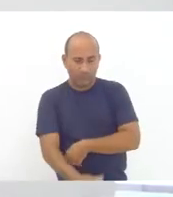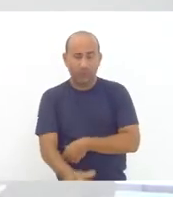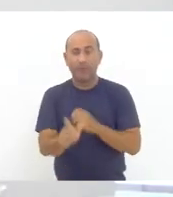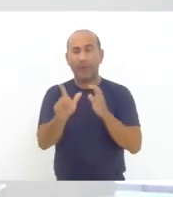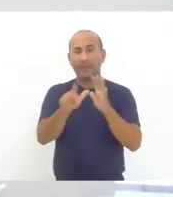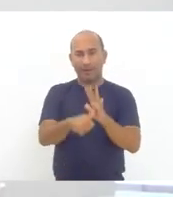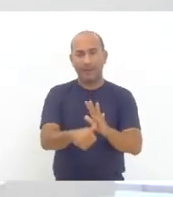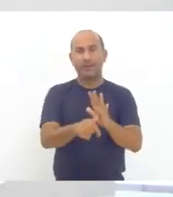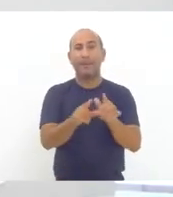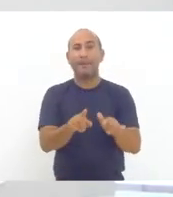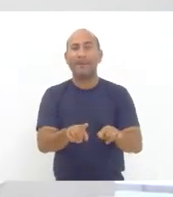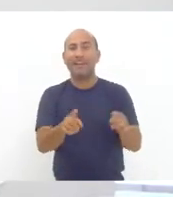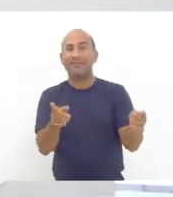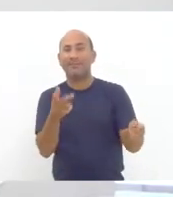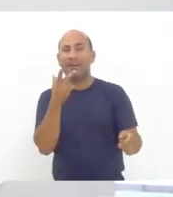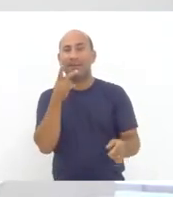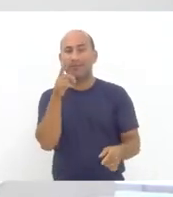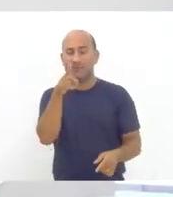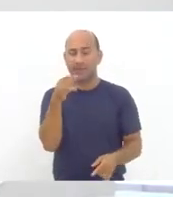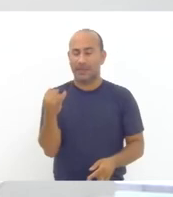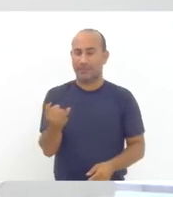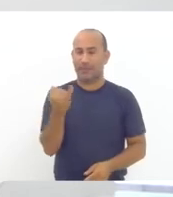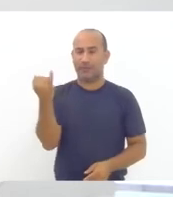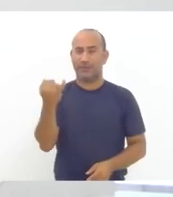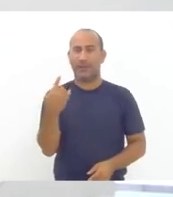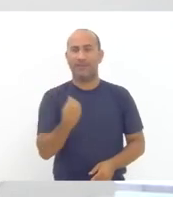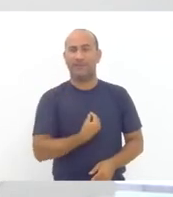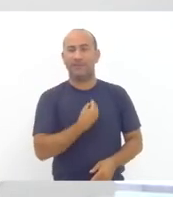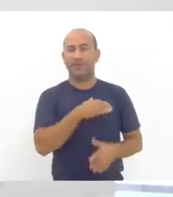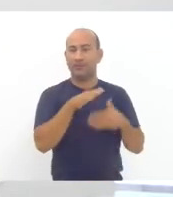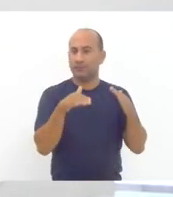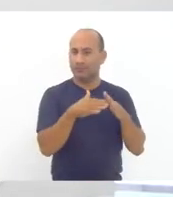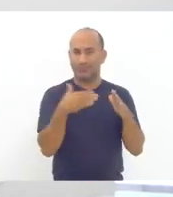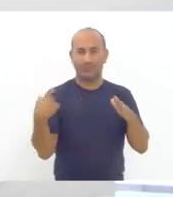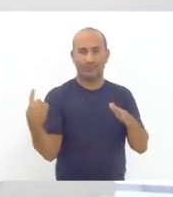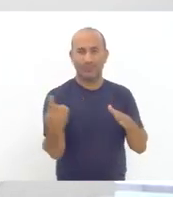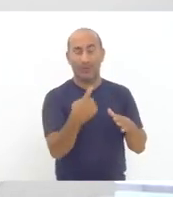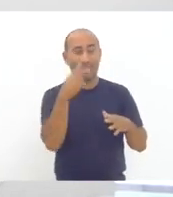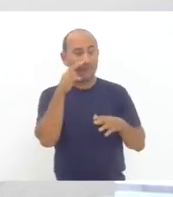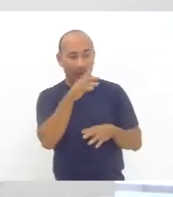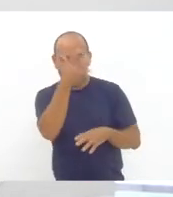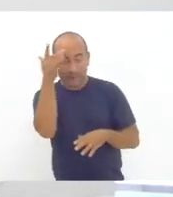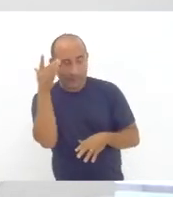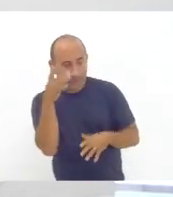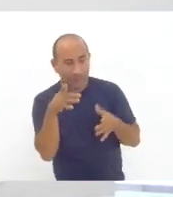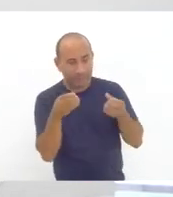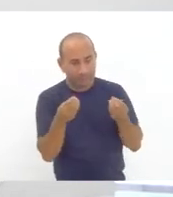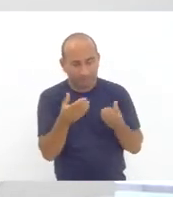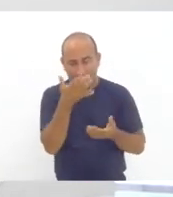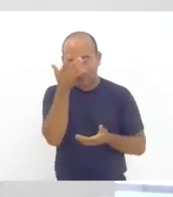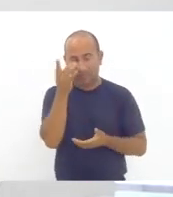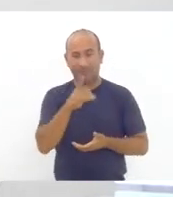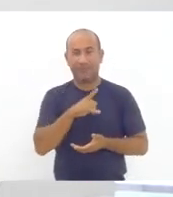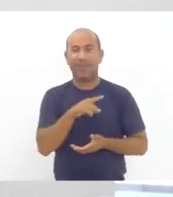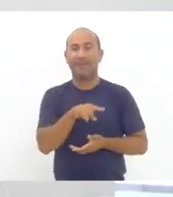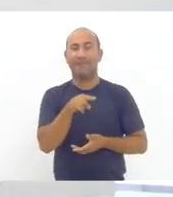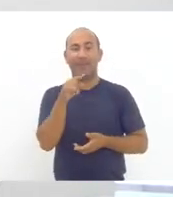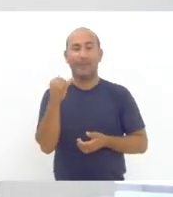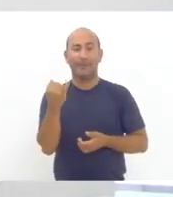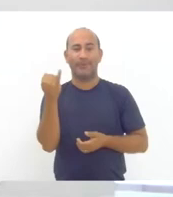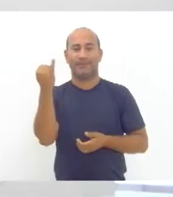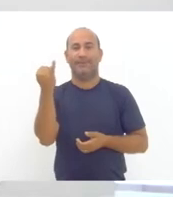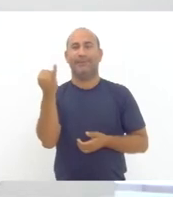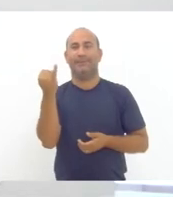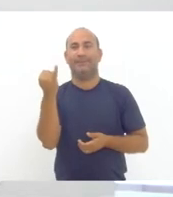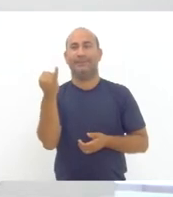atraso mas dizer o quanto você é importante para a vida de todos nós você vê que o auditório tá cheio e ao mesmo tempo quanto você é importante